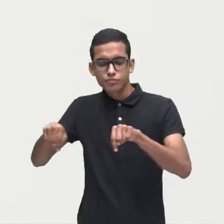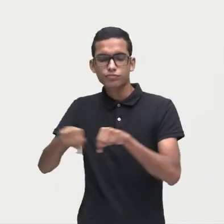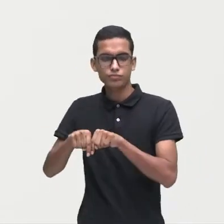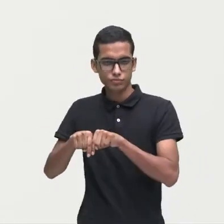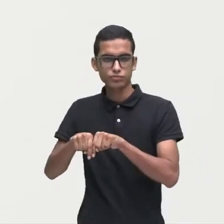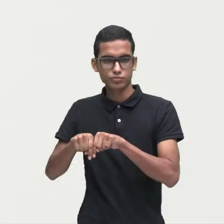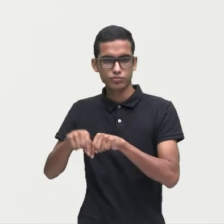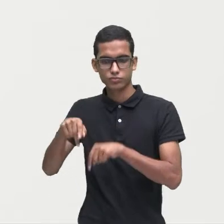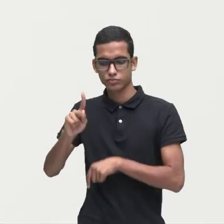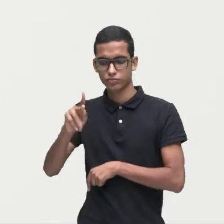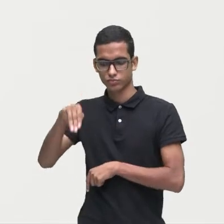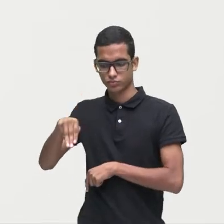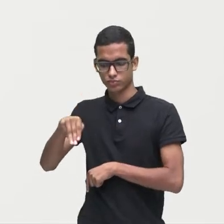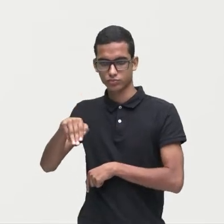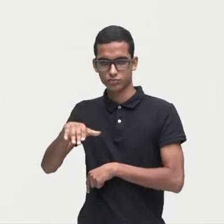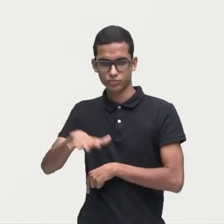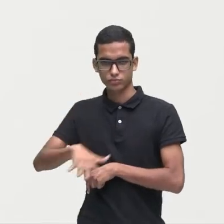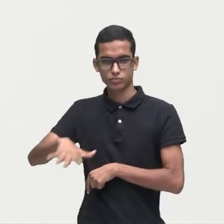quadrado. É de